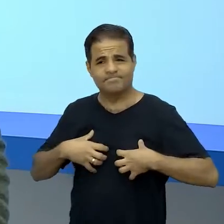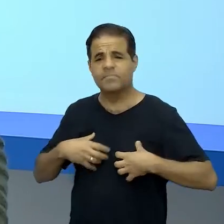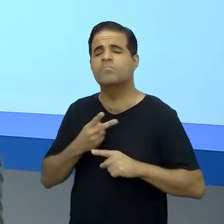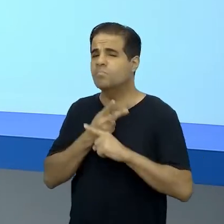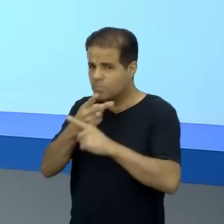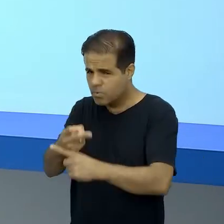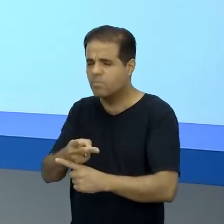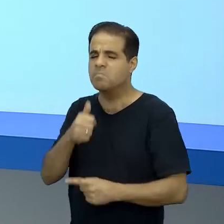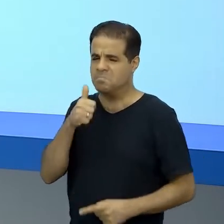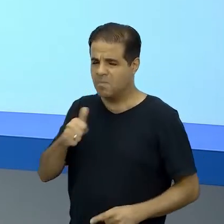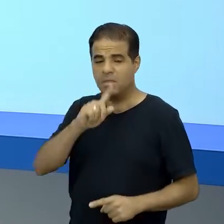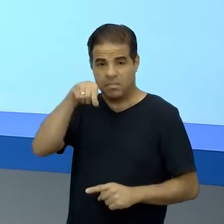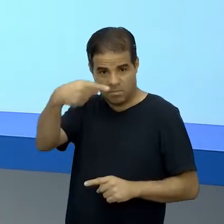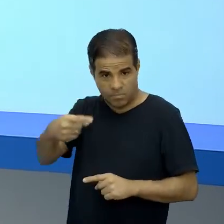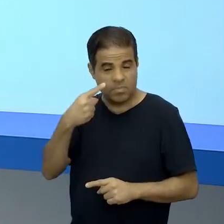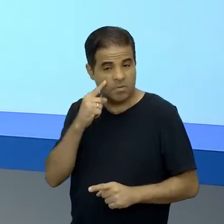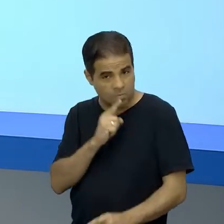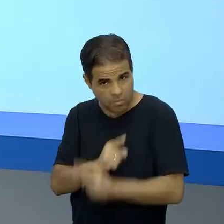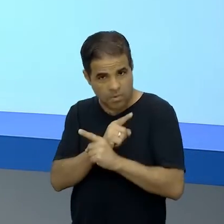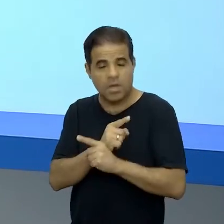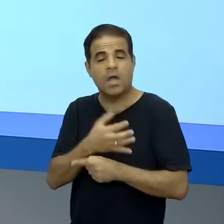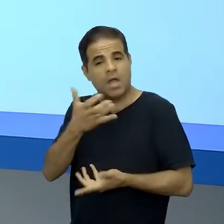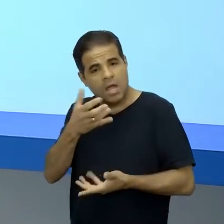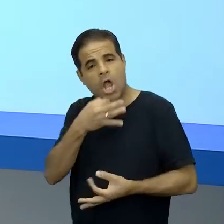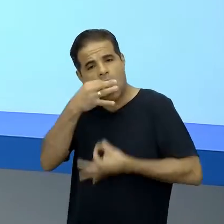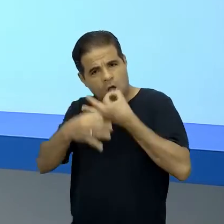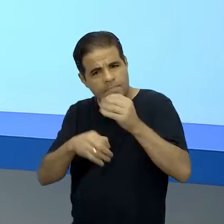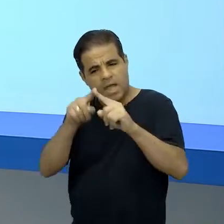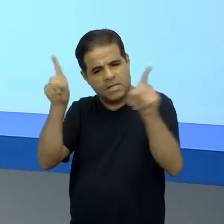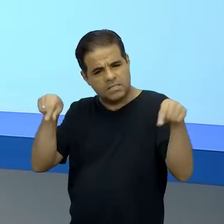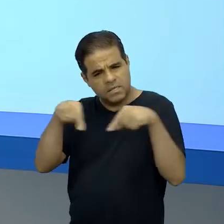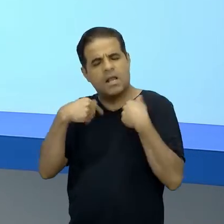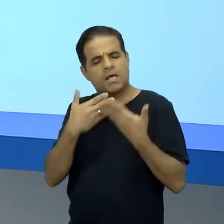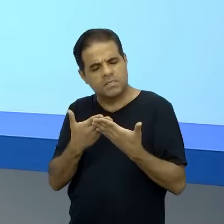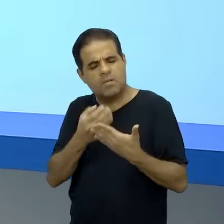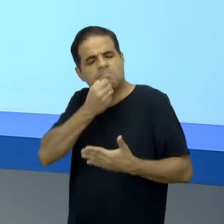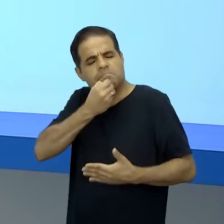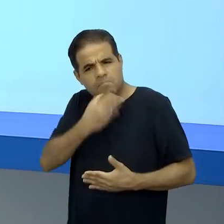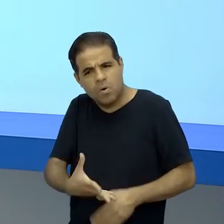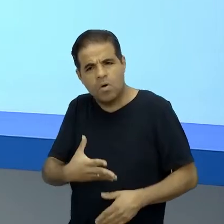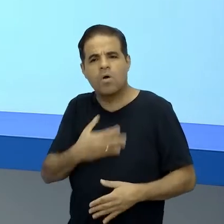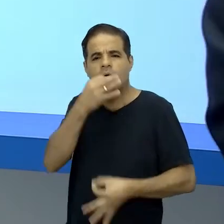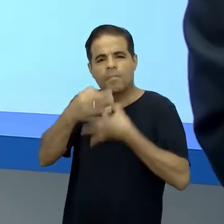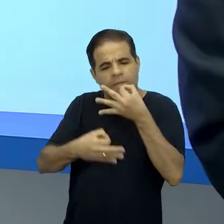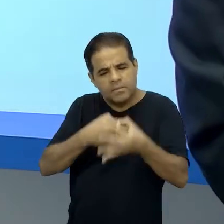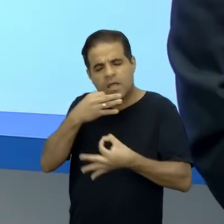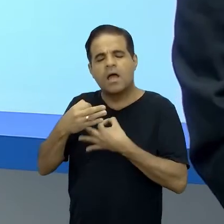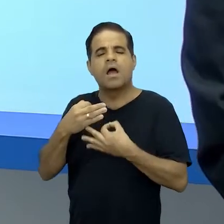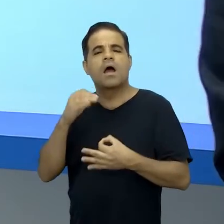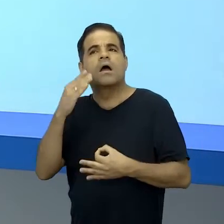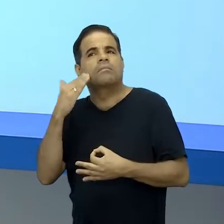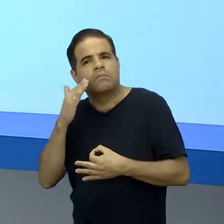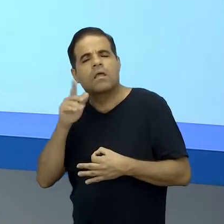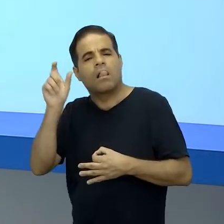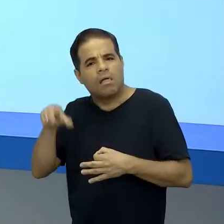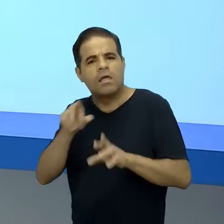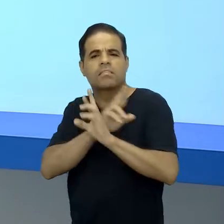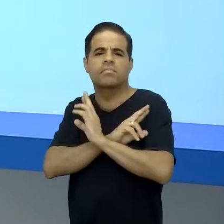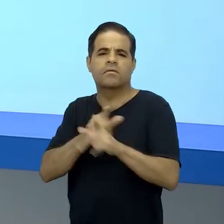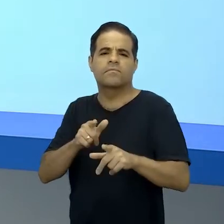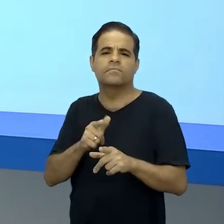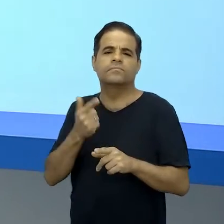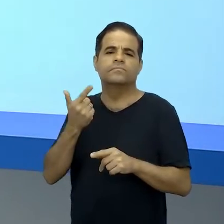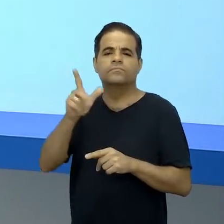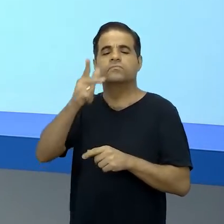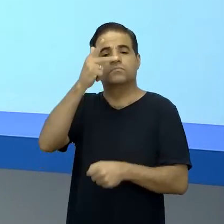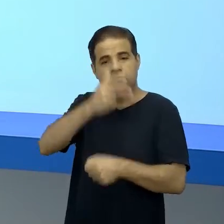Procura assistir, depois se quiser comenta em sala de aula, que vale muito a pena, muito diferente. Eu trouxe